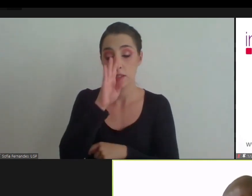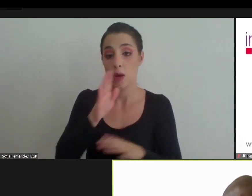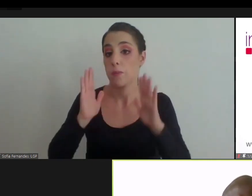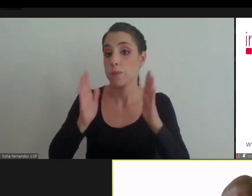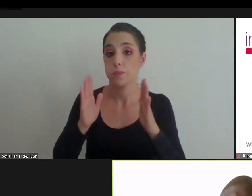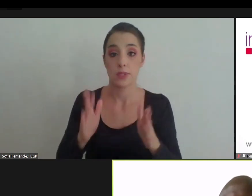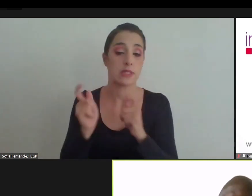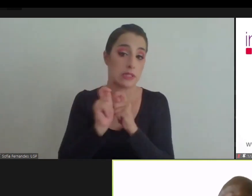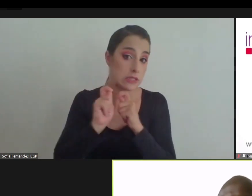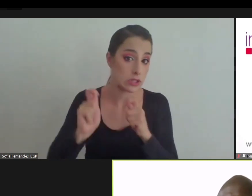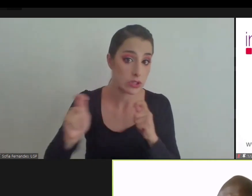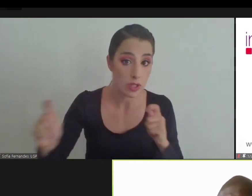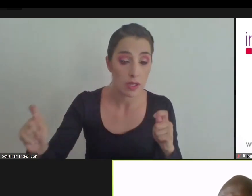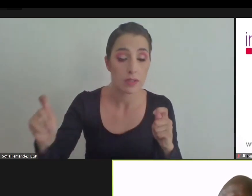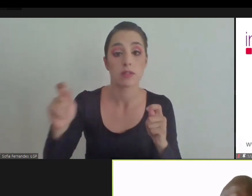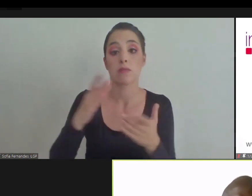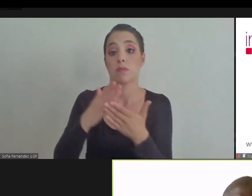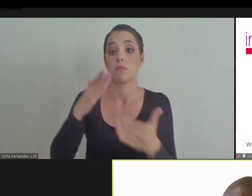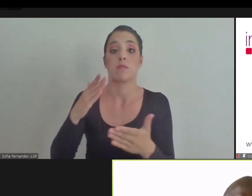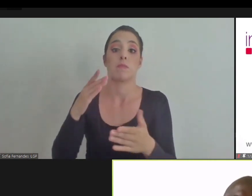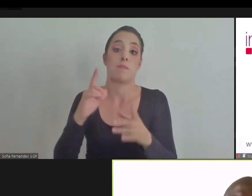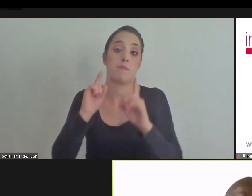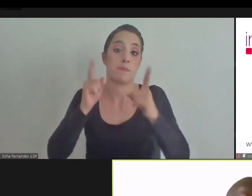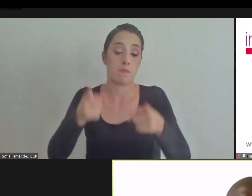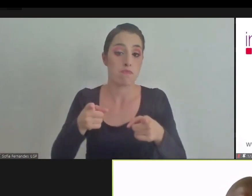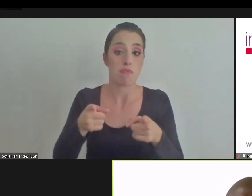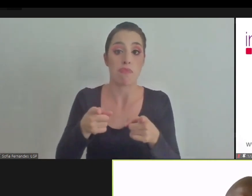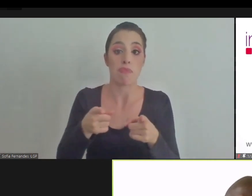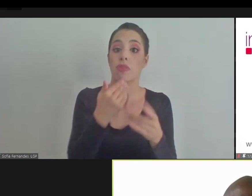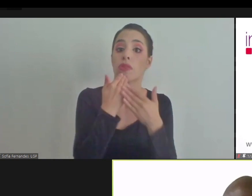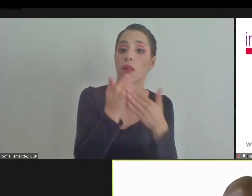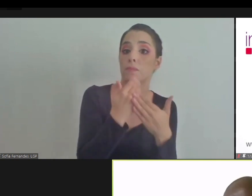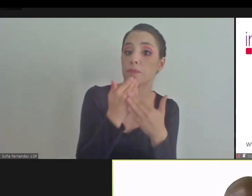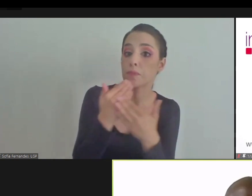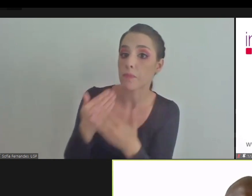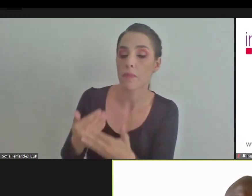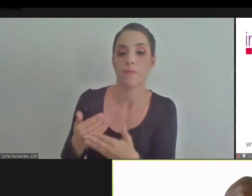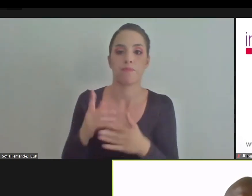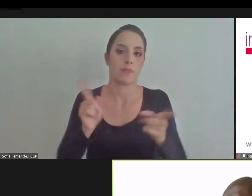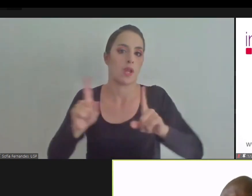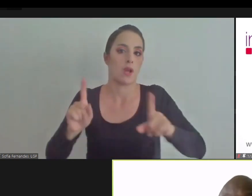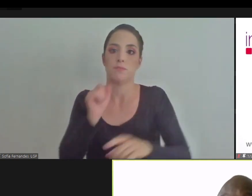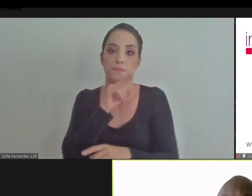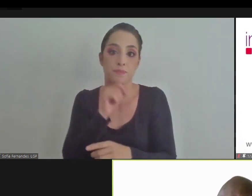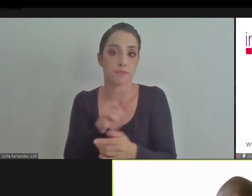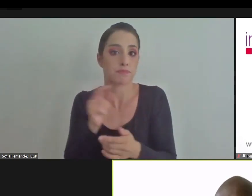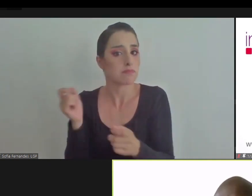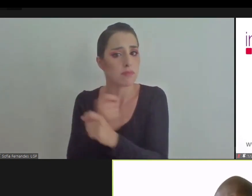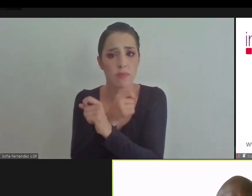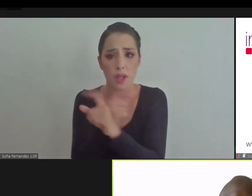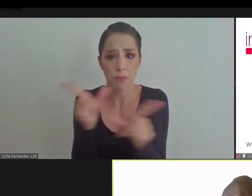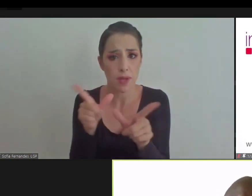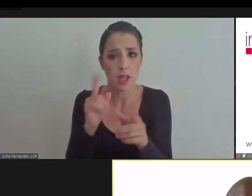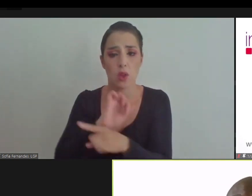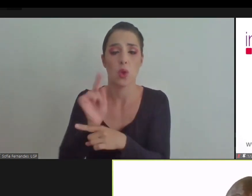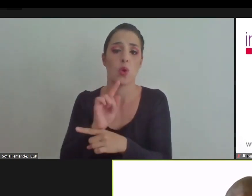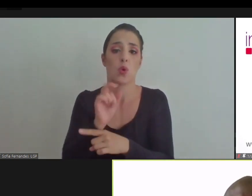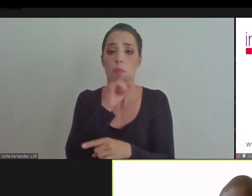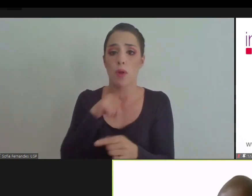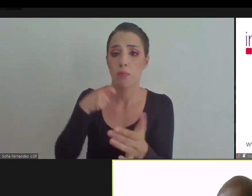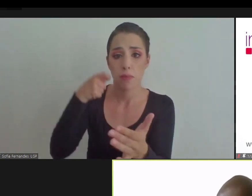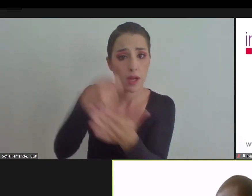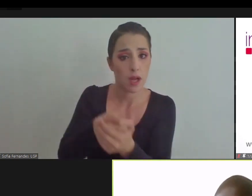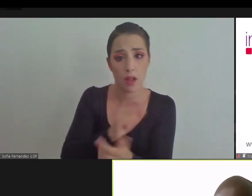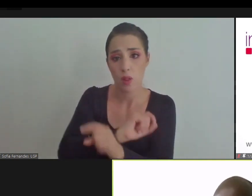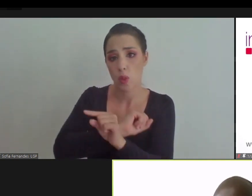longas distâncias só para submeter uma petição, pode fazê-lo por meio virtual, pode proceder ao pagamento de